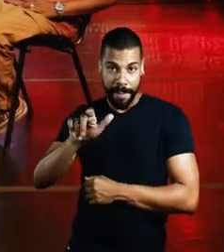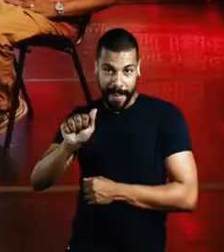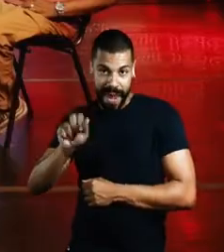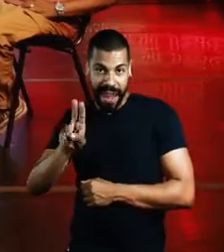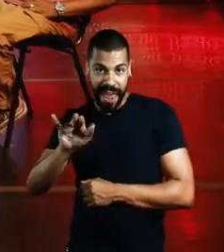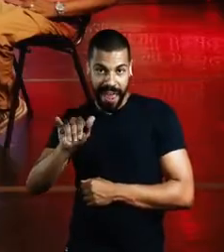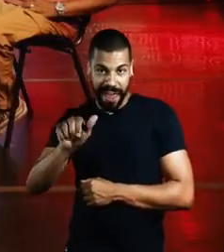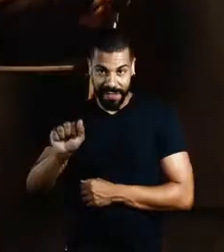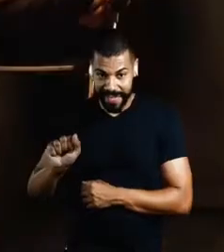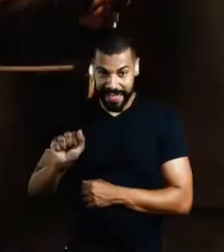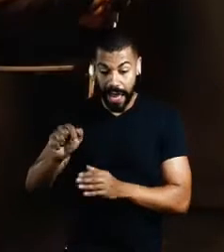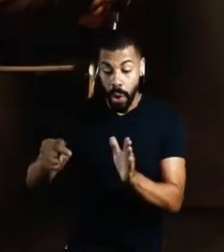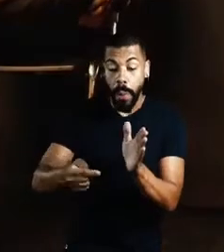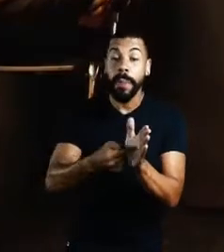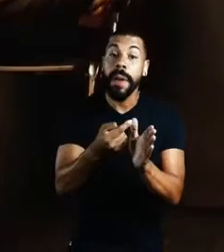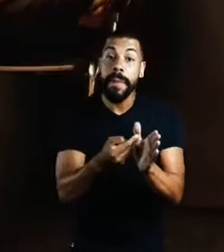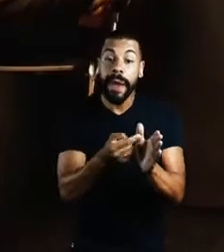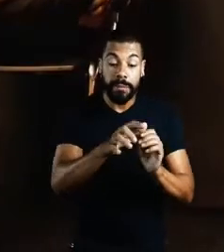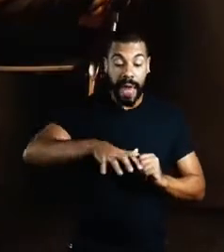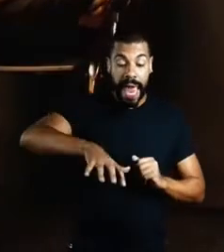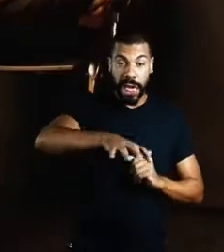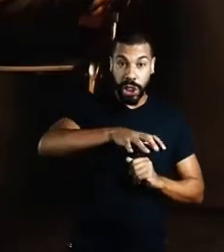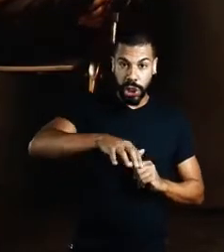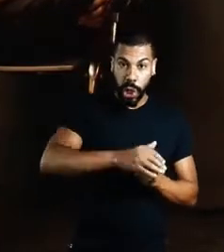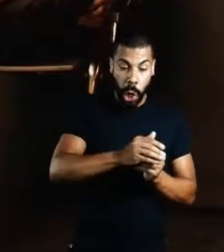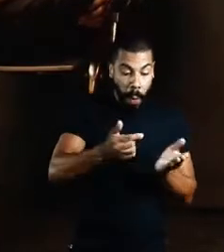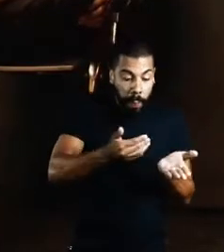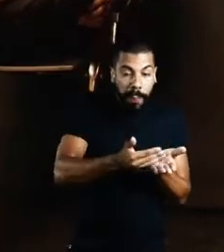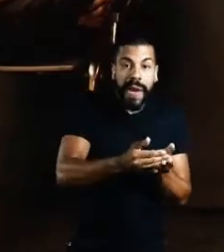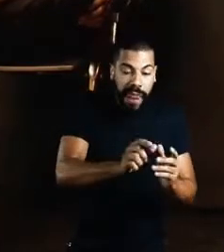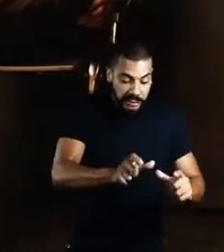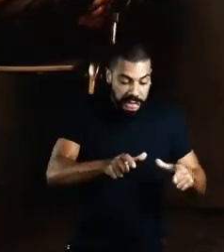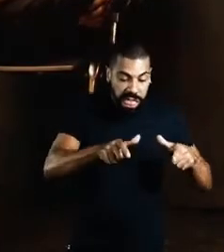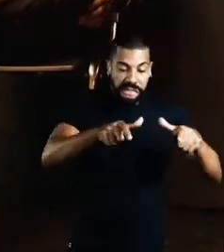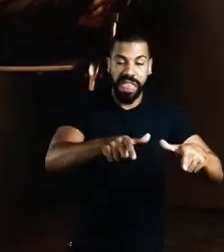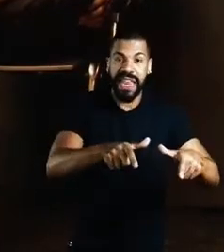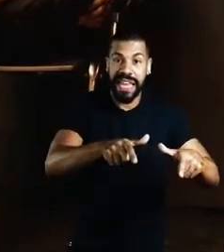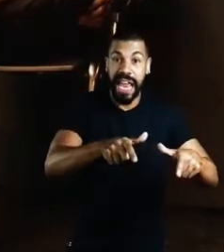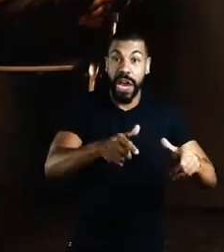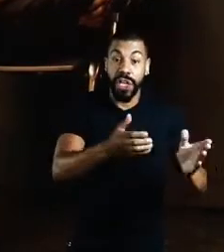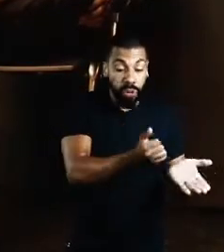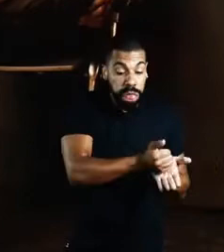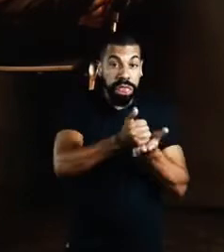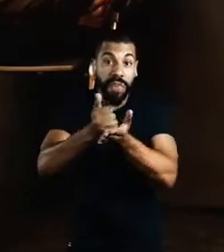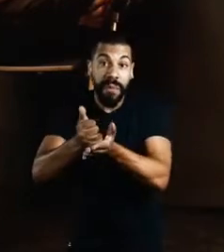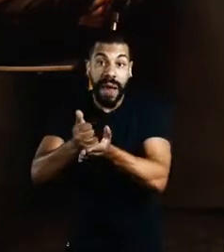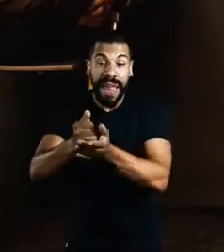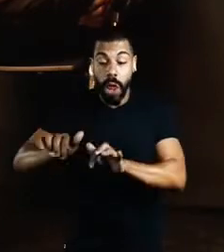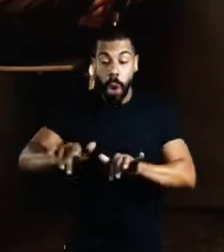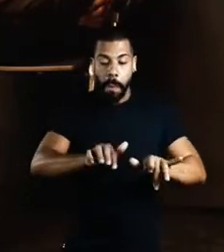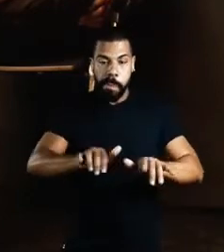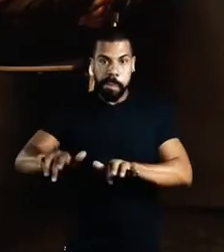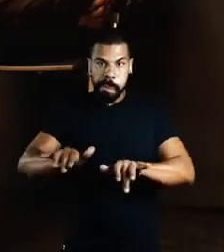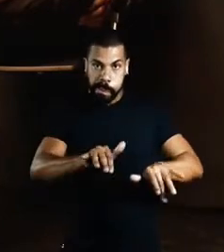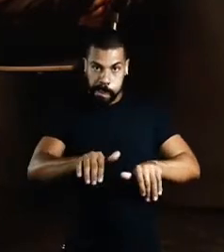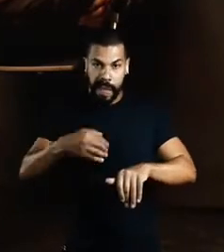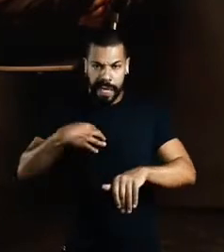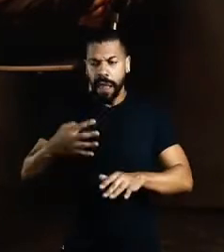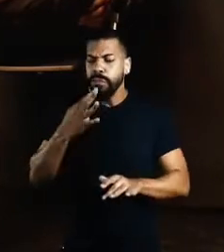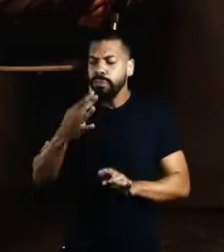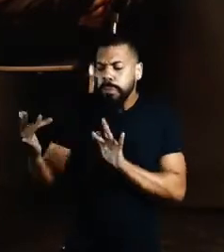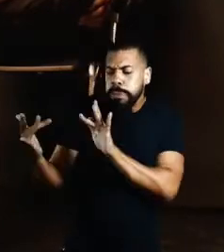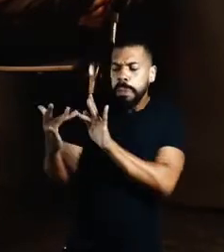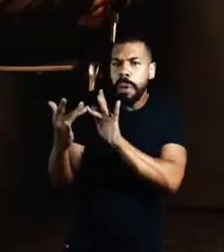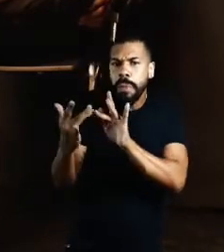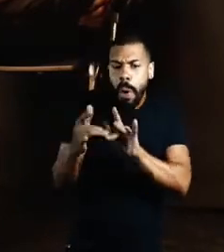pra você ver. Para gravar o primeiro disco do Região, saiu através de uma fita cassete que a gente levou na casa de um pianista que a gente conheceu aqui no bairro.